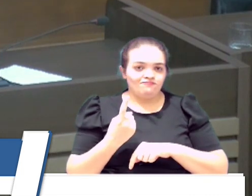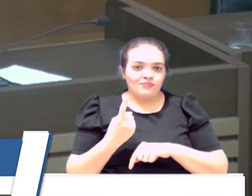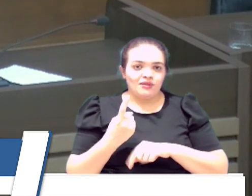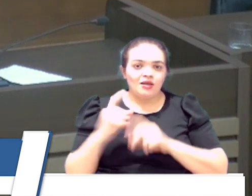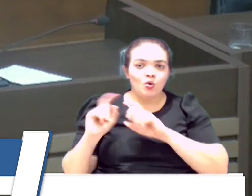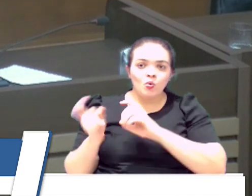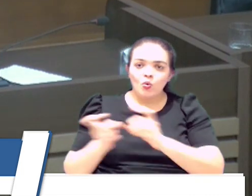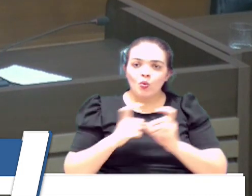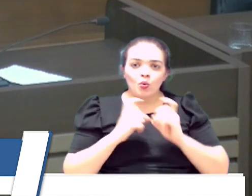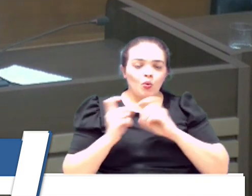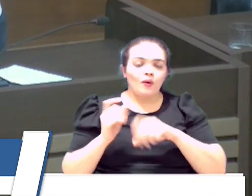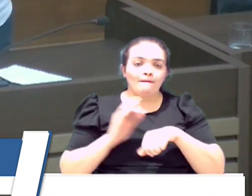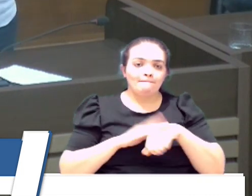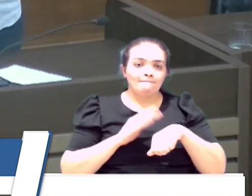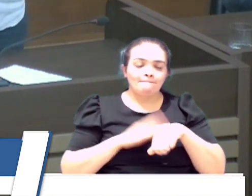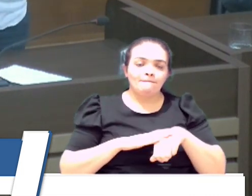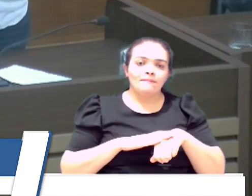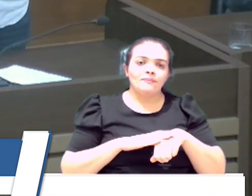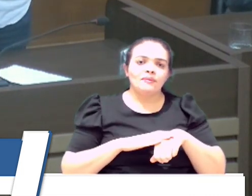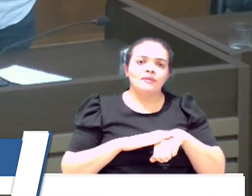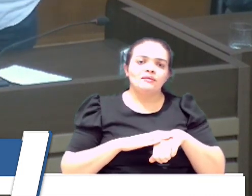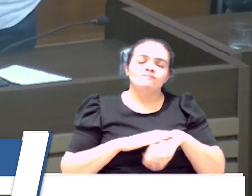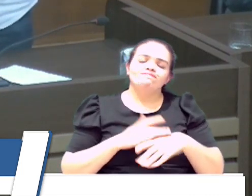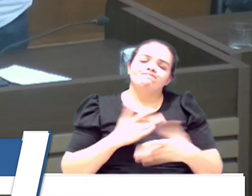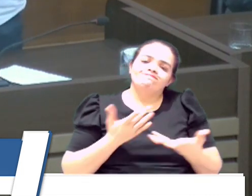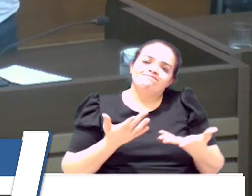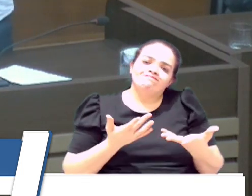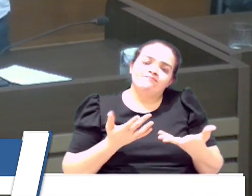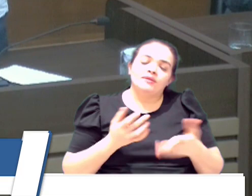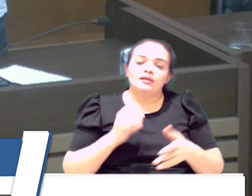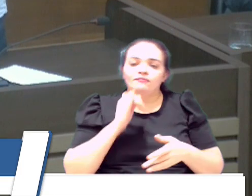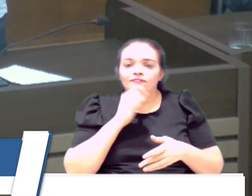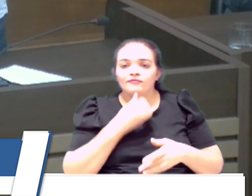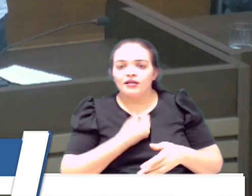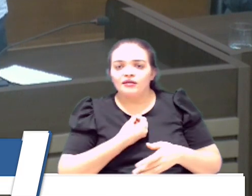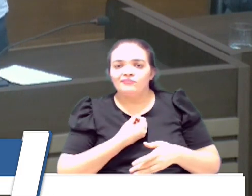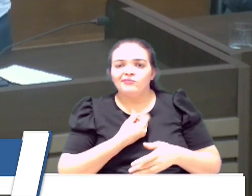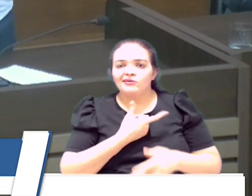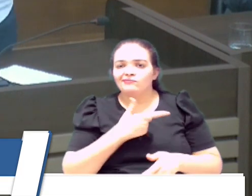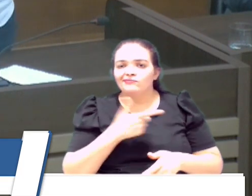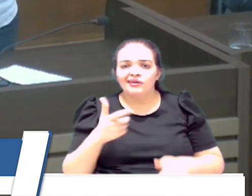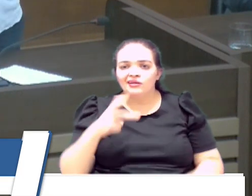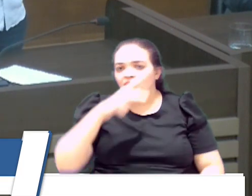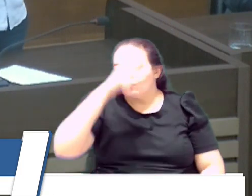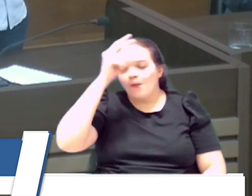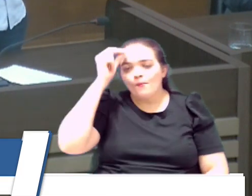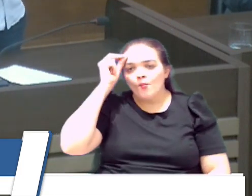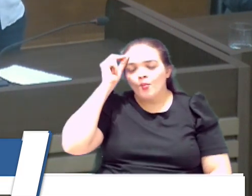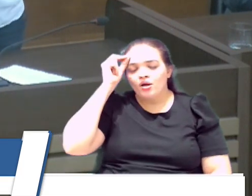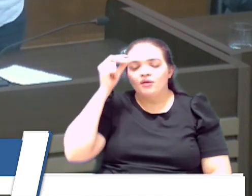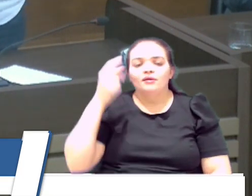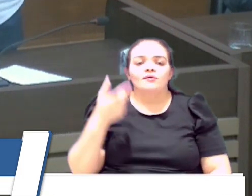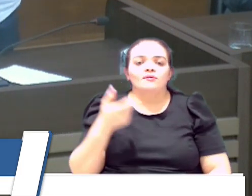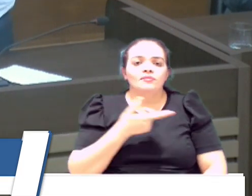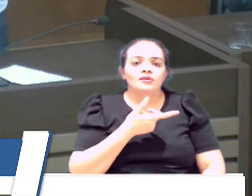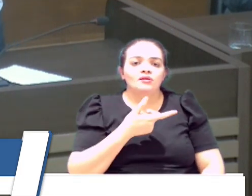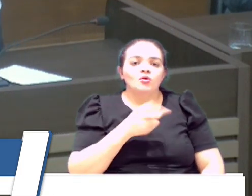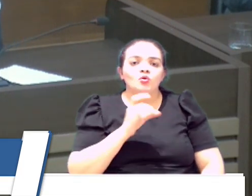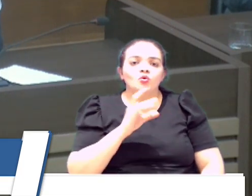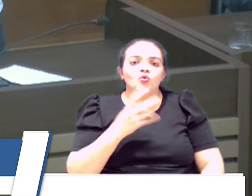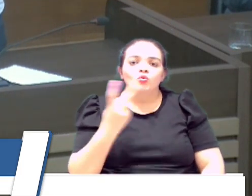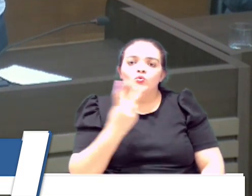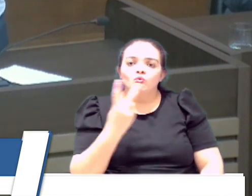que a gente está fazendo aqui, e que pena que não veio ninguém da prefeitura, e que pena que só vieram